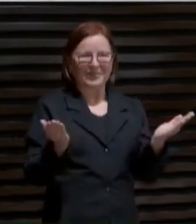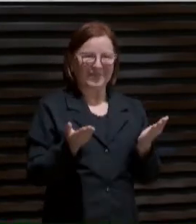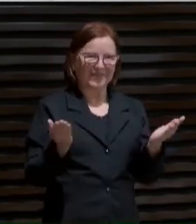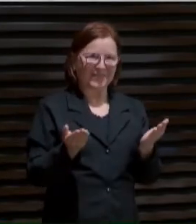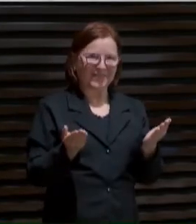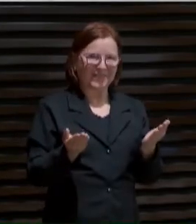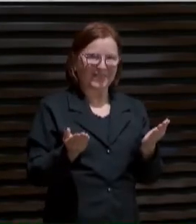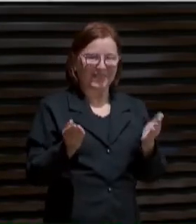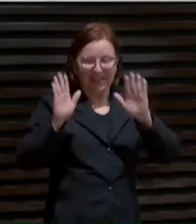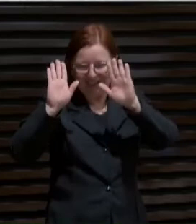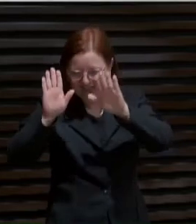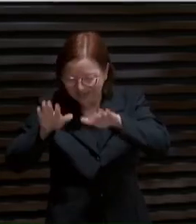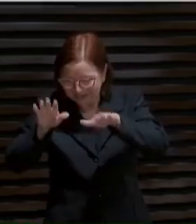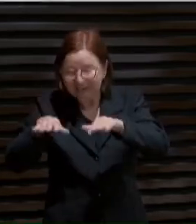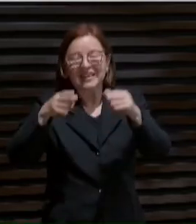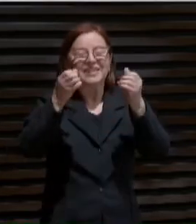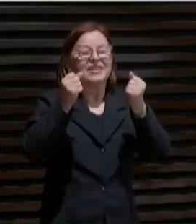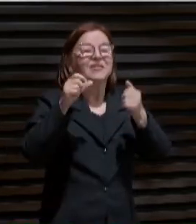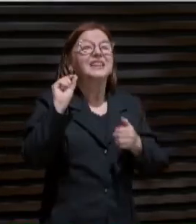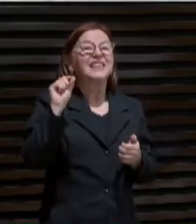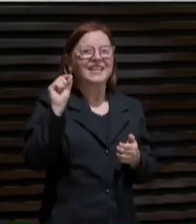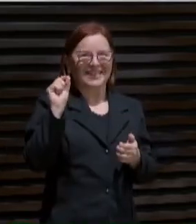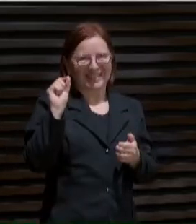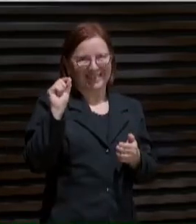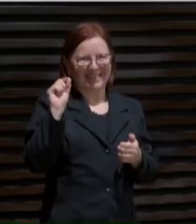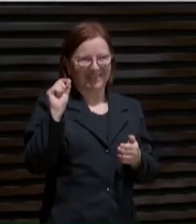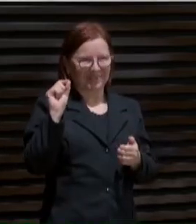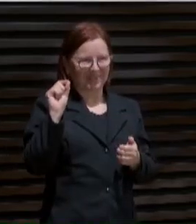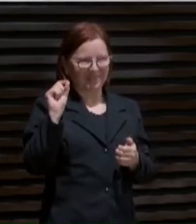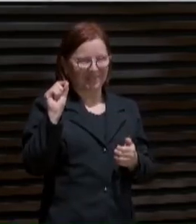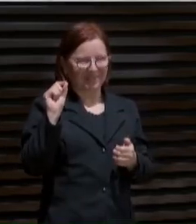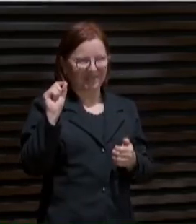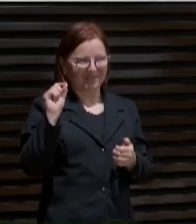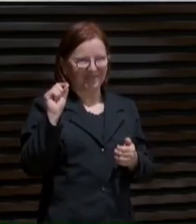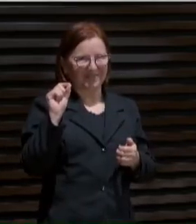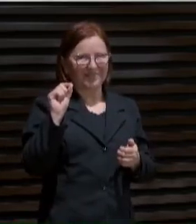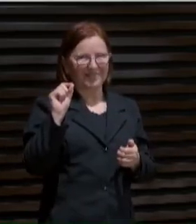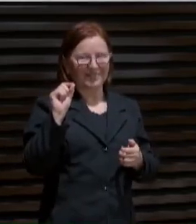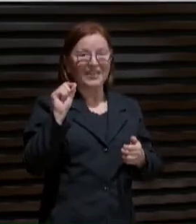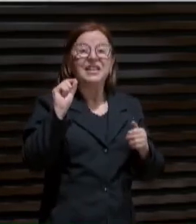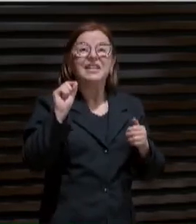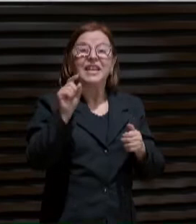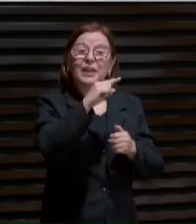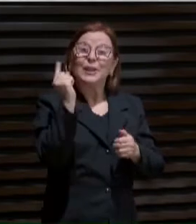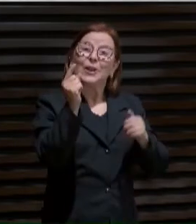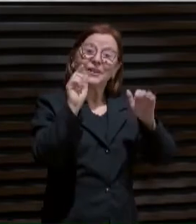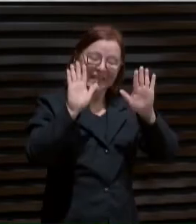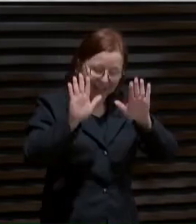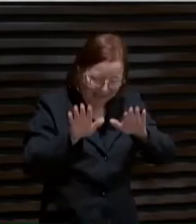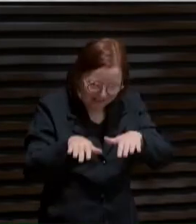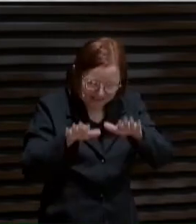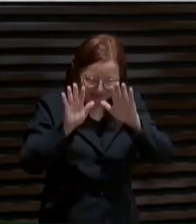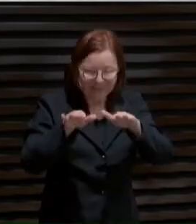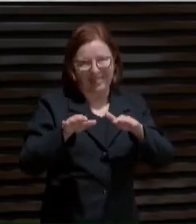adoração aceitável a quem e aqui em adoração ela é